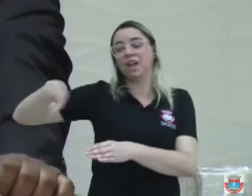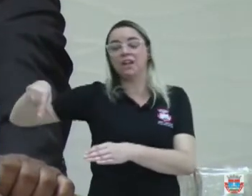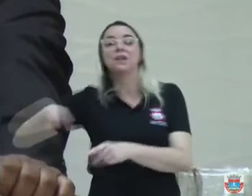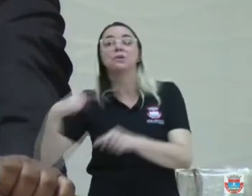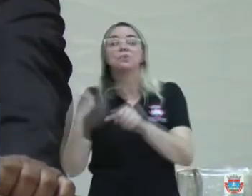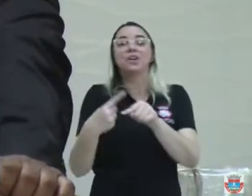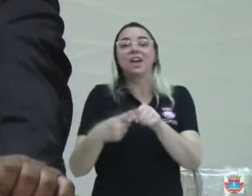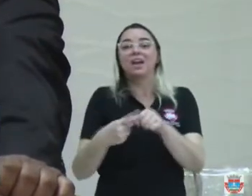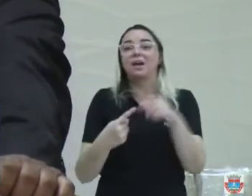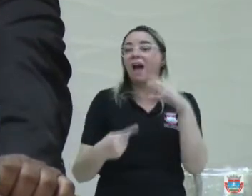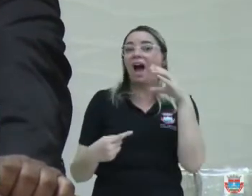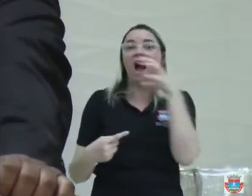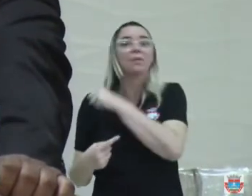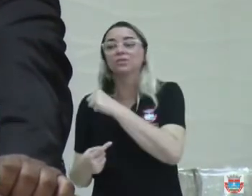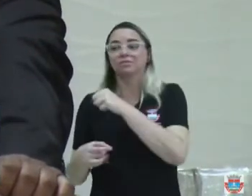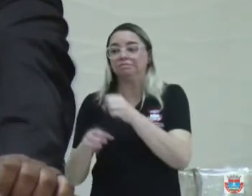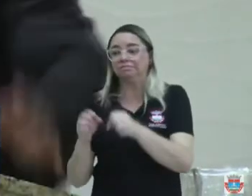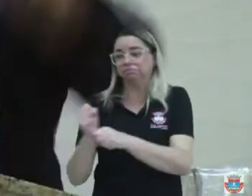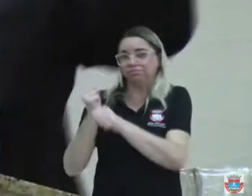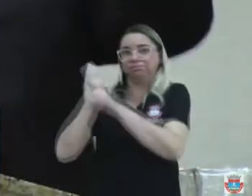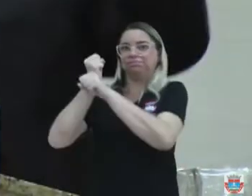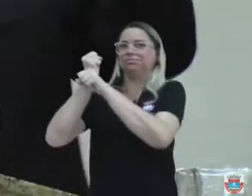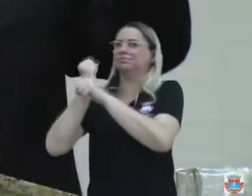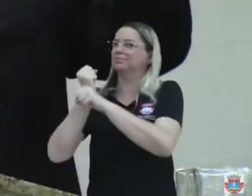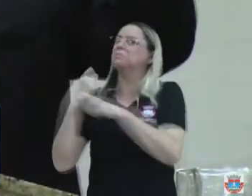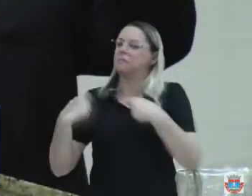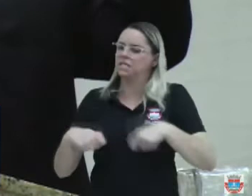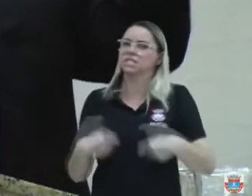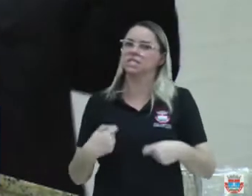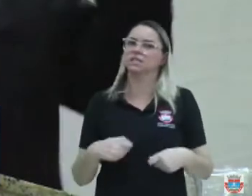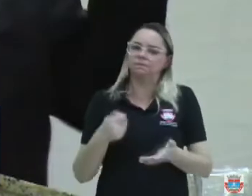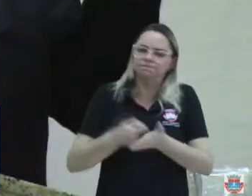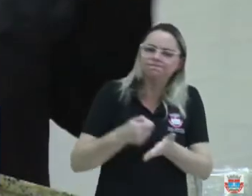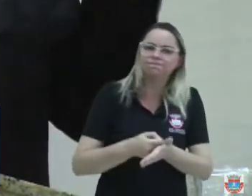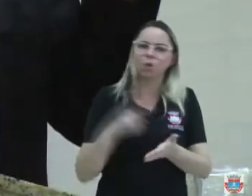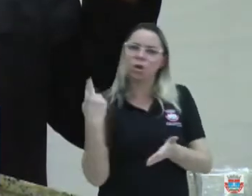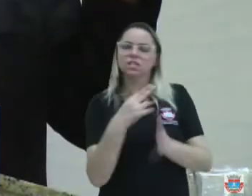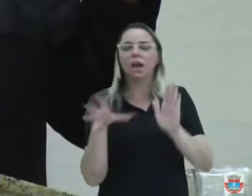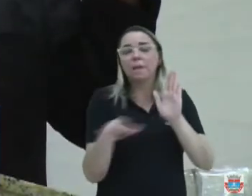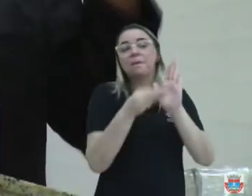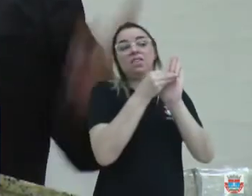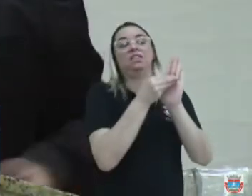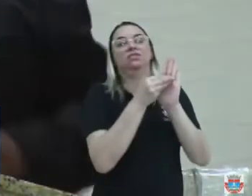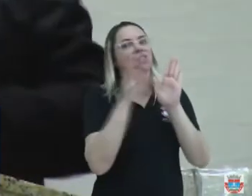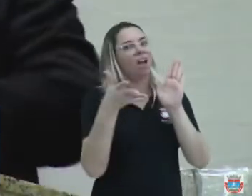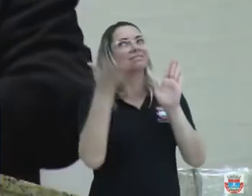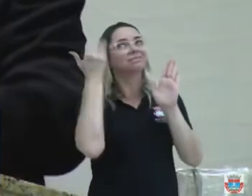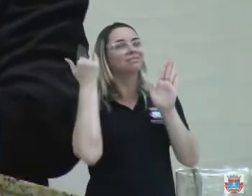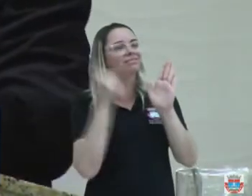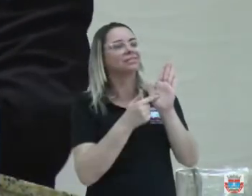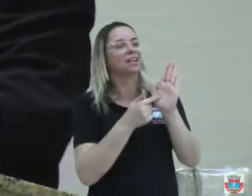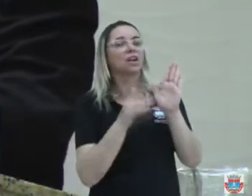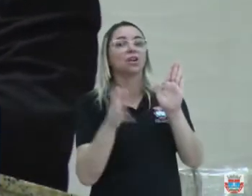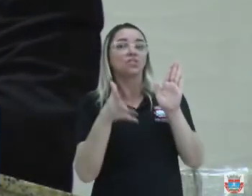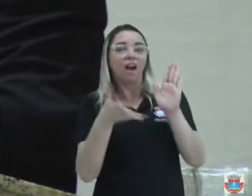urgentemente de uma reforma. Isso aí eu venho cobrando desde quando foi colocada a emenda. Rapaz, nós estamos já no